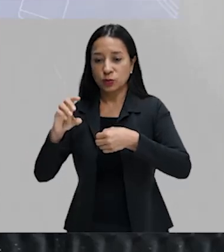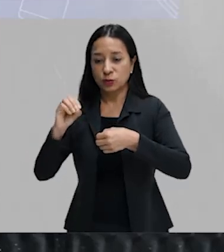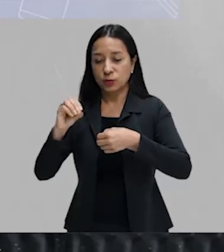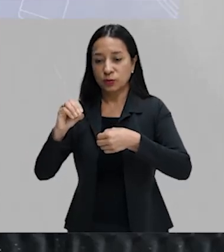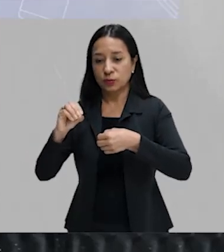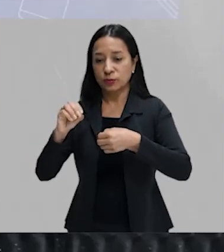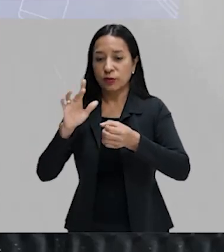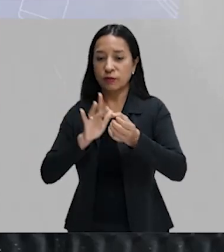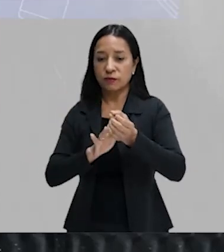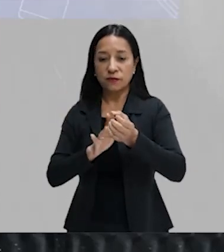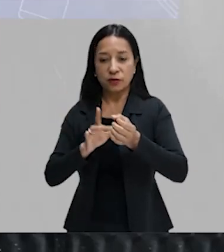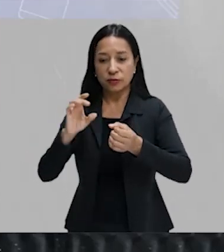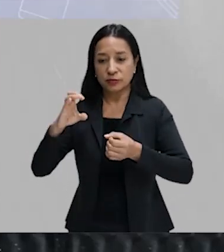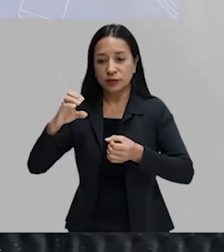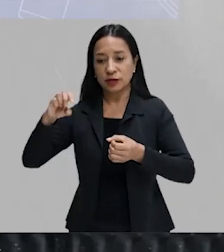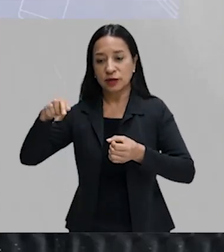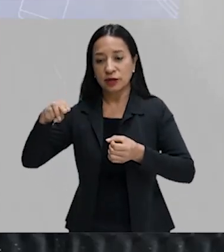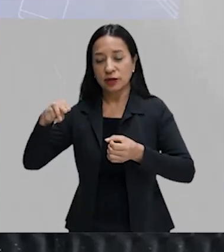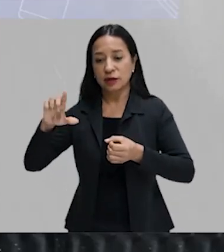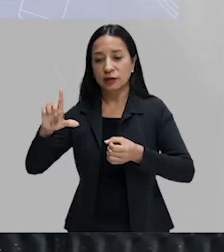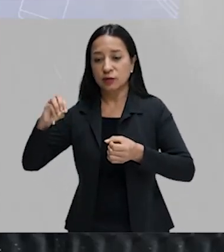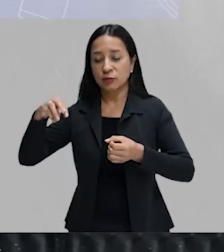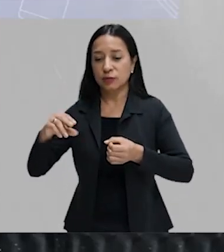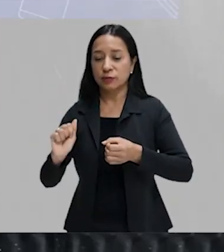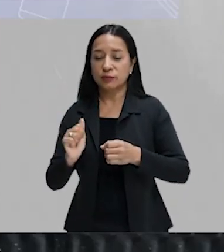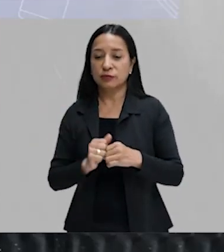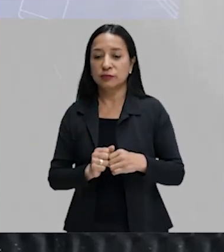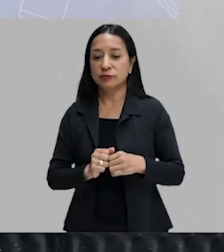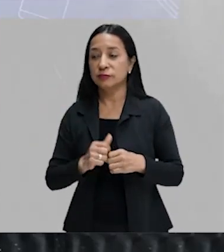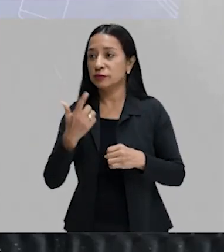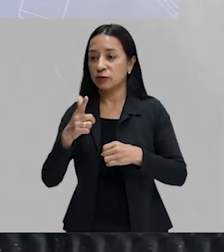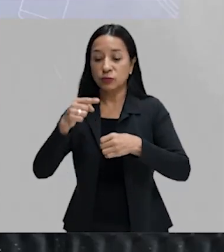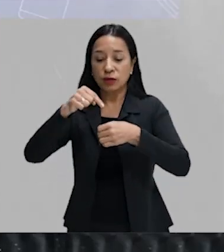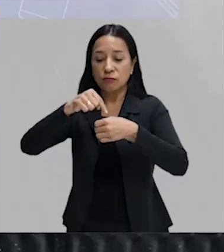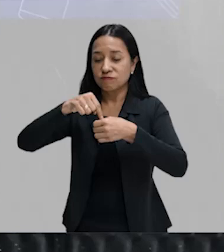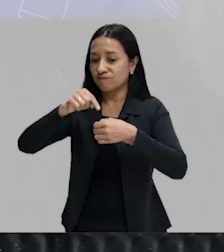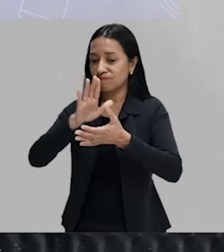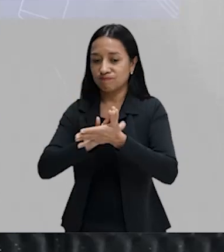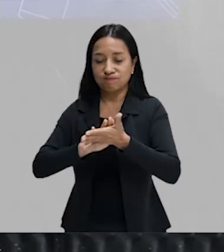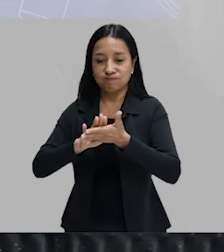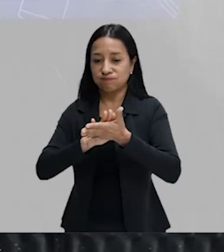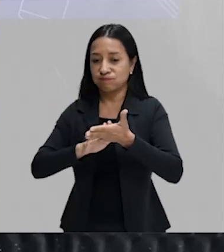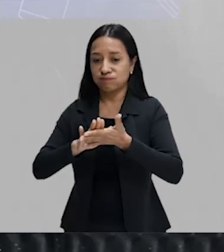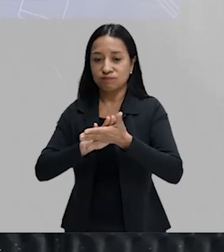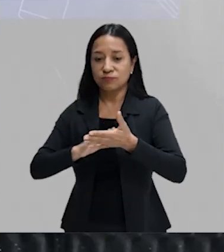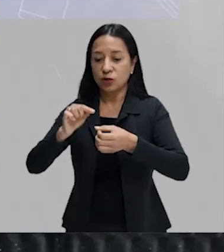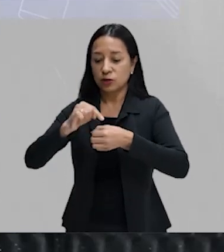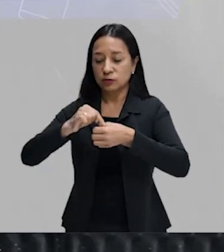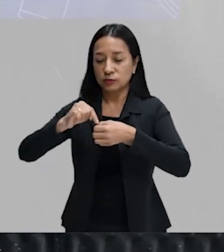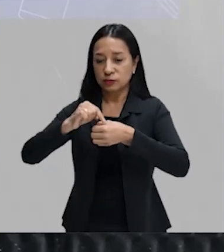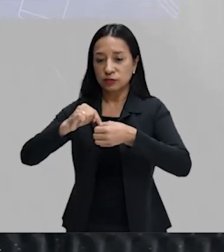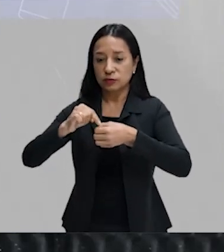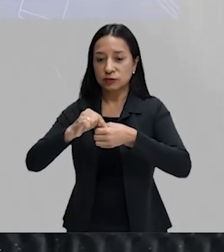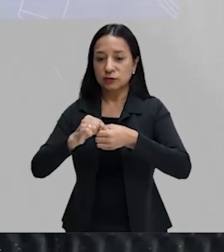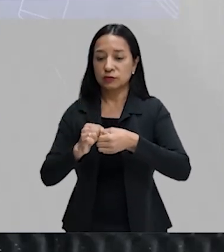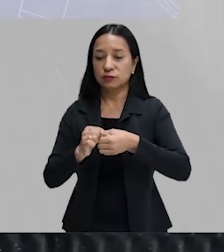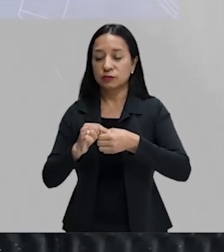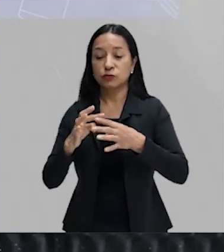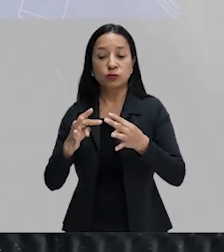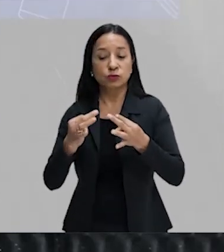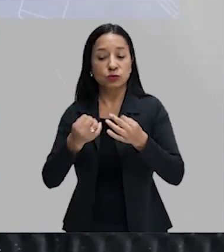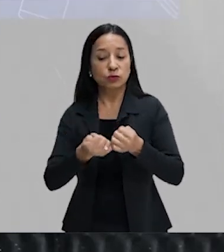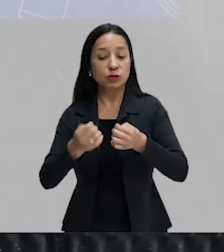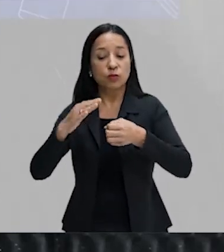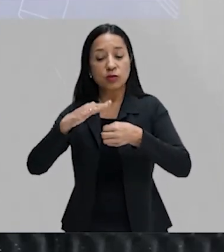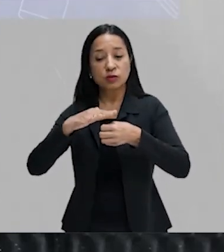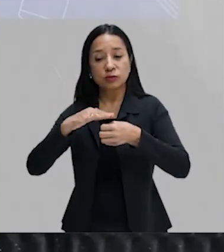um falso celoma. E aqui eu não tenho nenhum espaço interno, ok? Essa parte interna aqui está totalmente